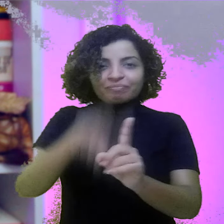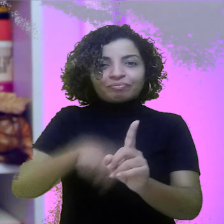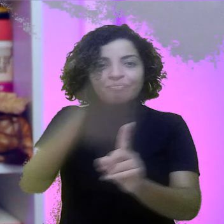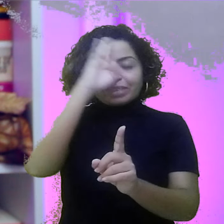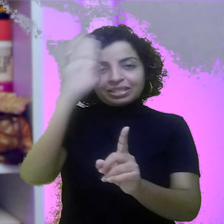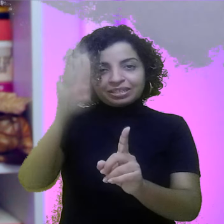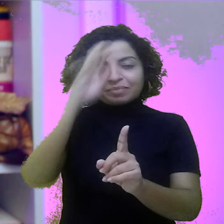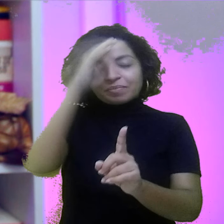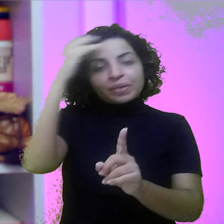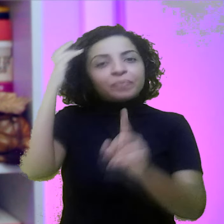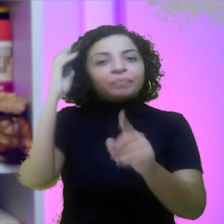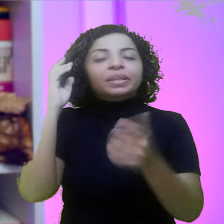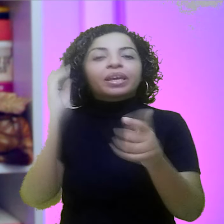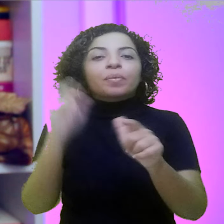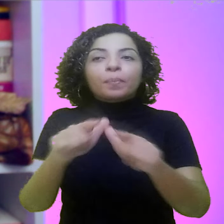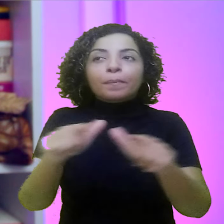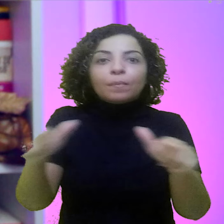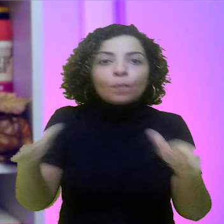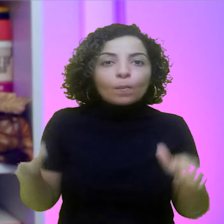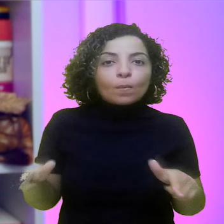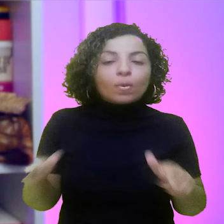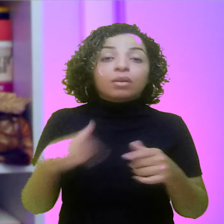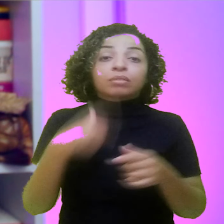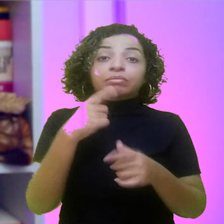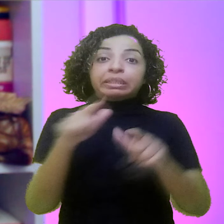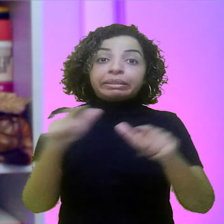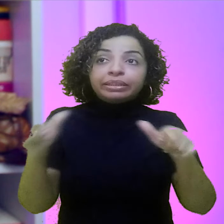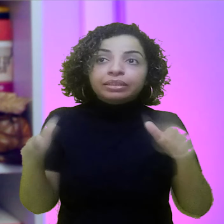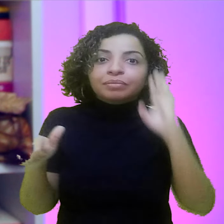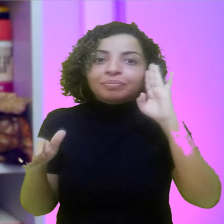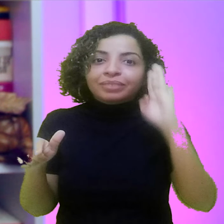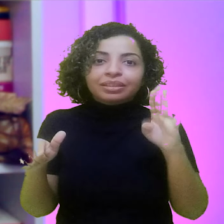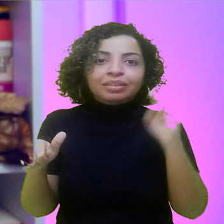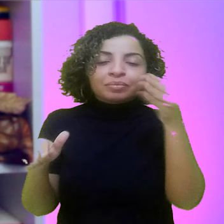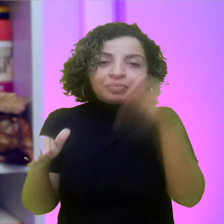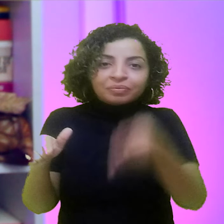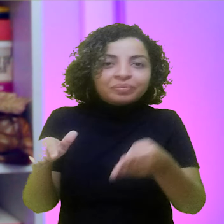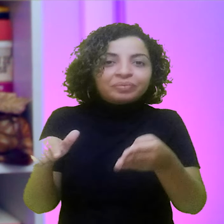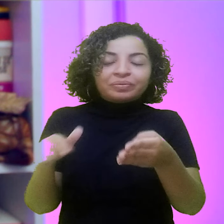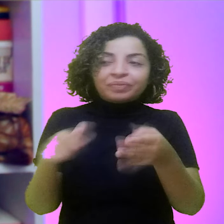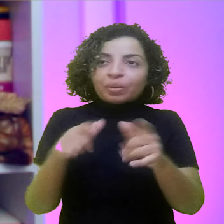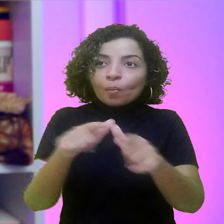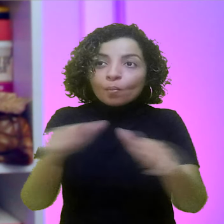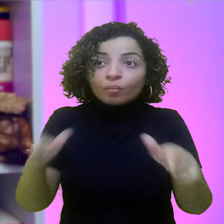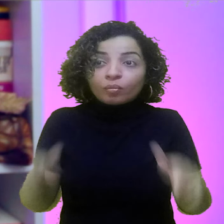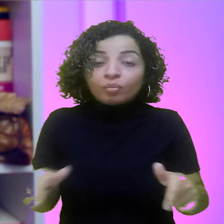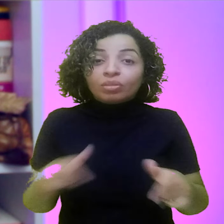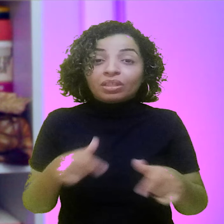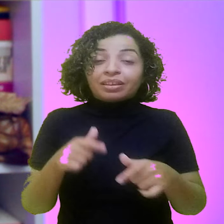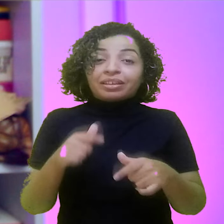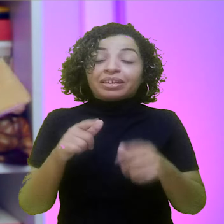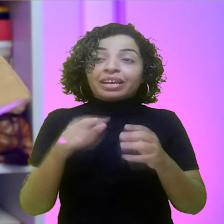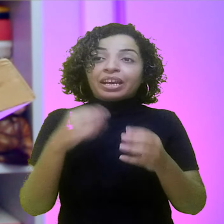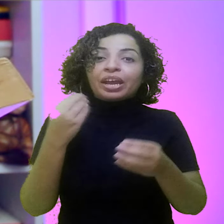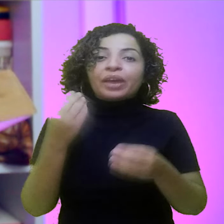de explorar o deserto, a parte central do continente, da ilha da Austrália. E